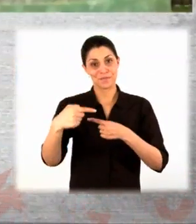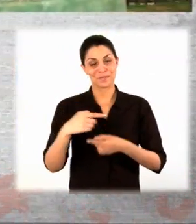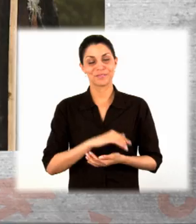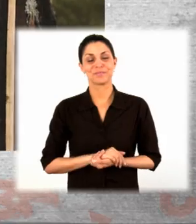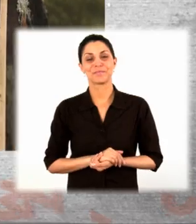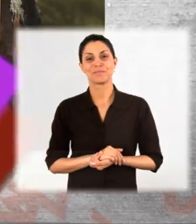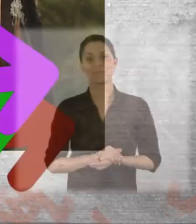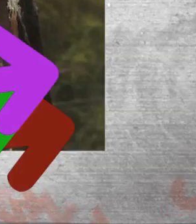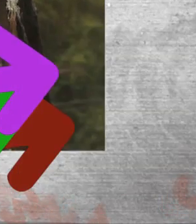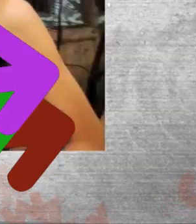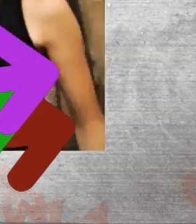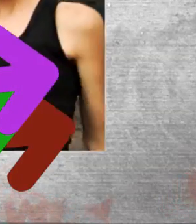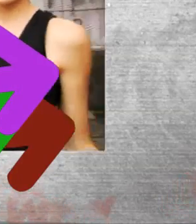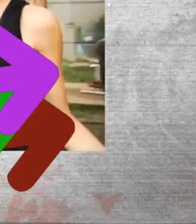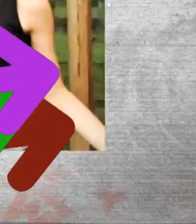a pouco.